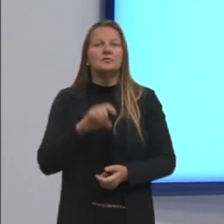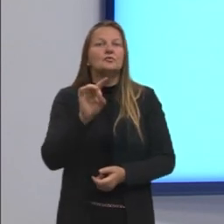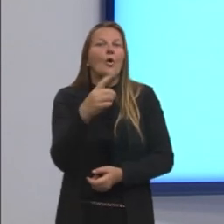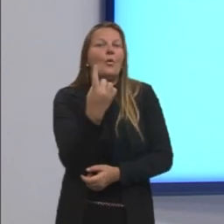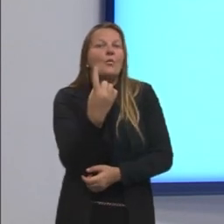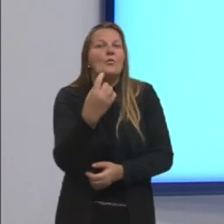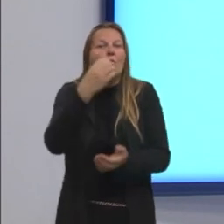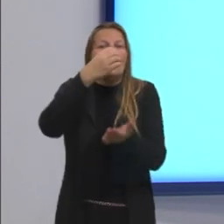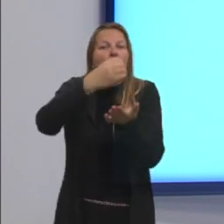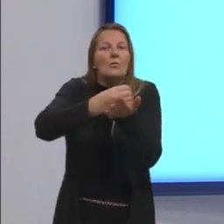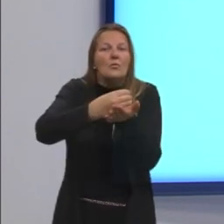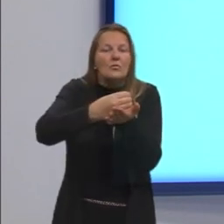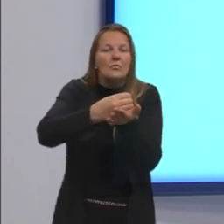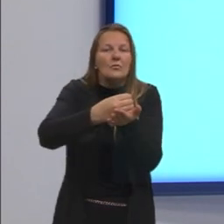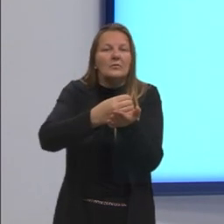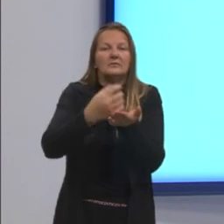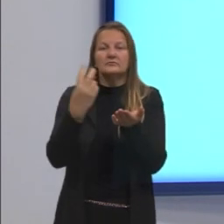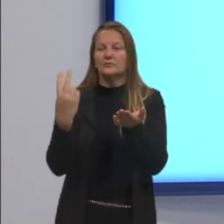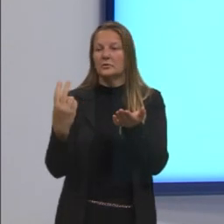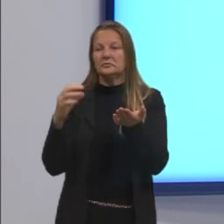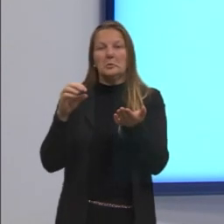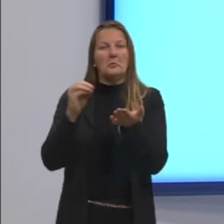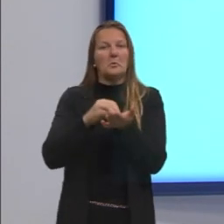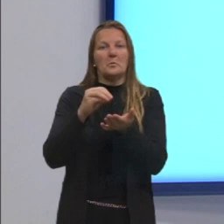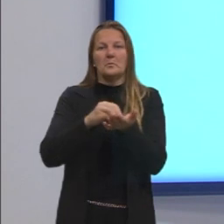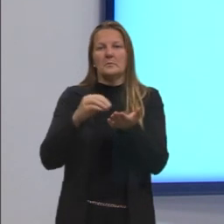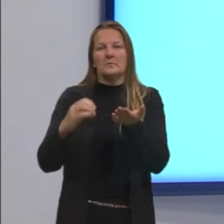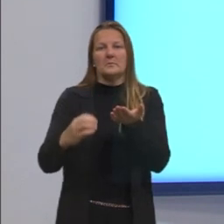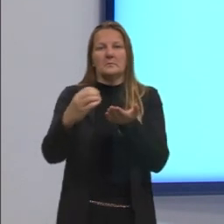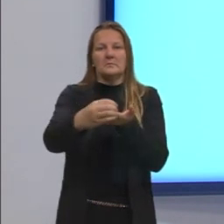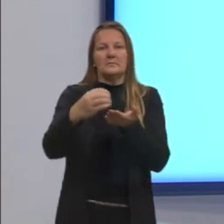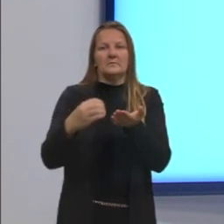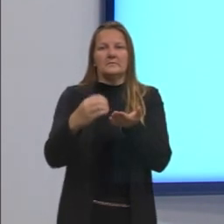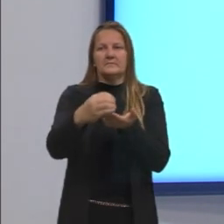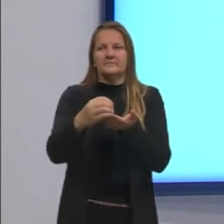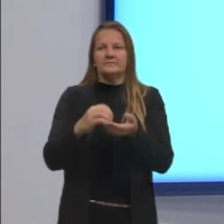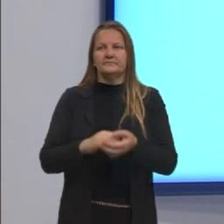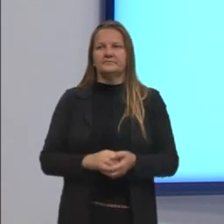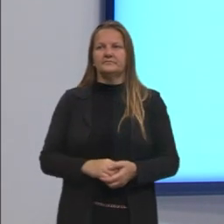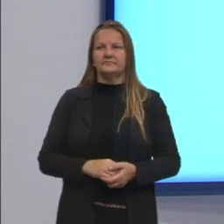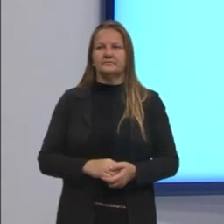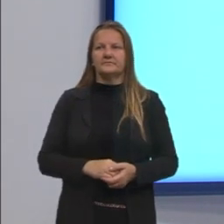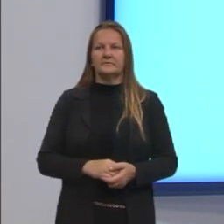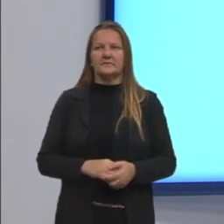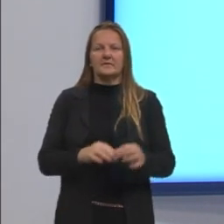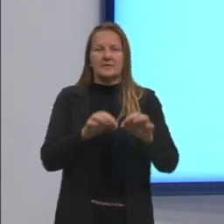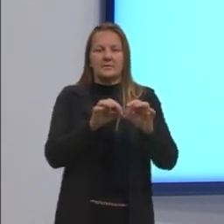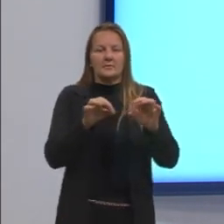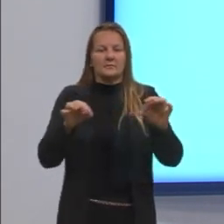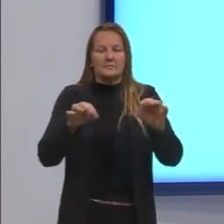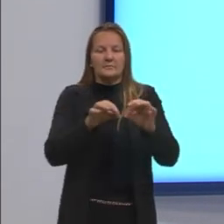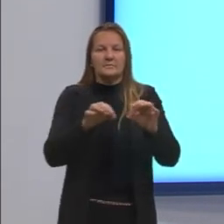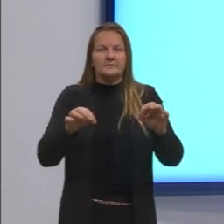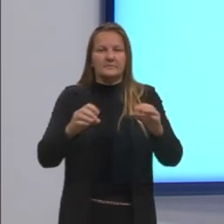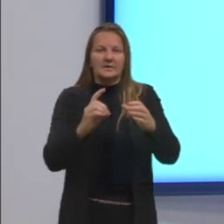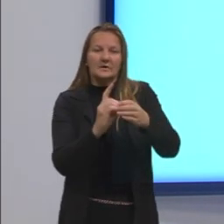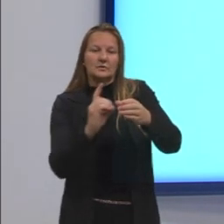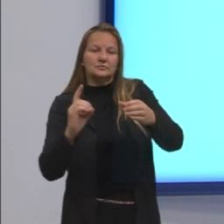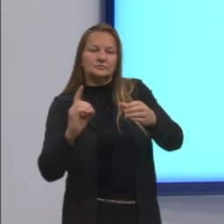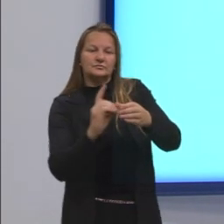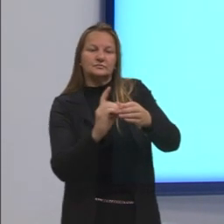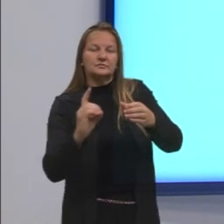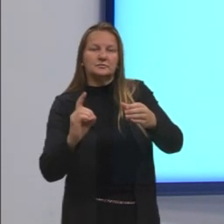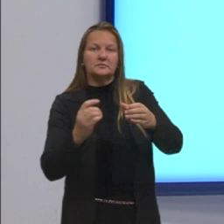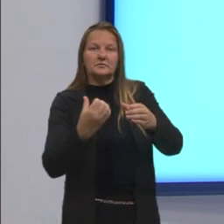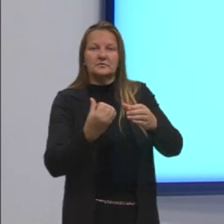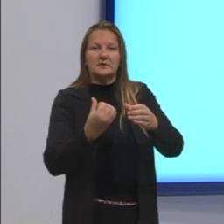consegue colocar somente um recipiente porque o diâmetro do recipiente já é de seis né então eu não consigo colocar